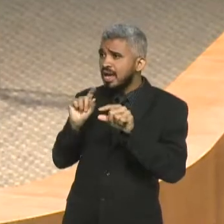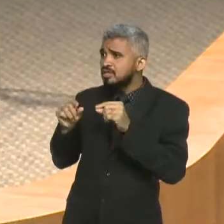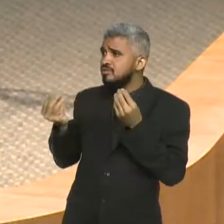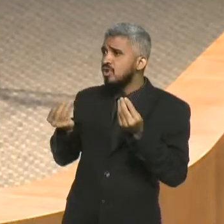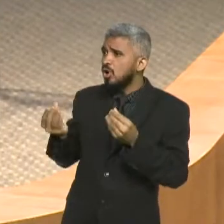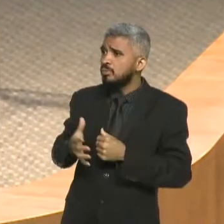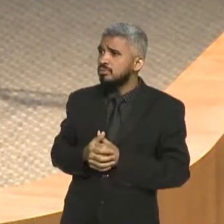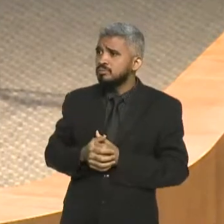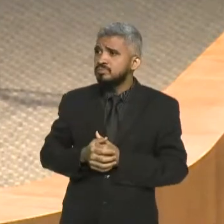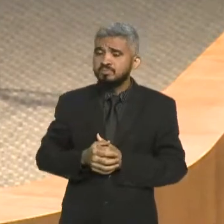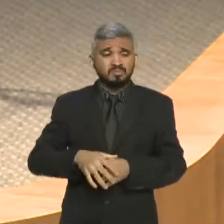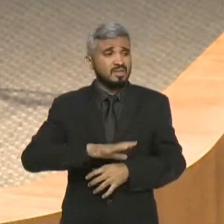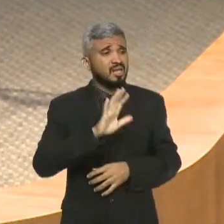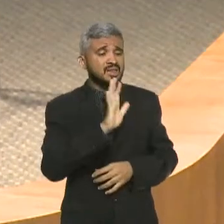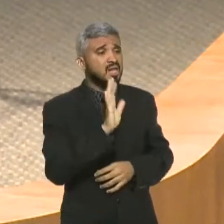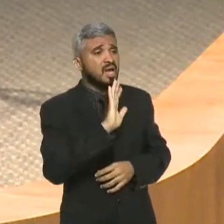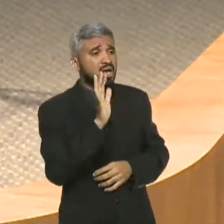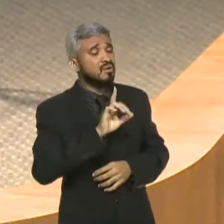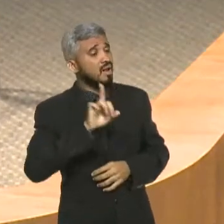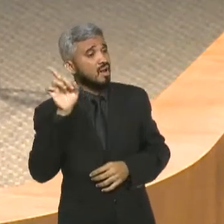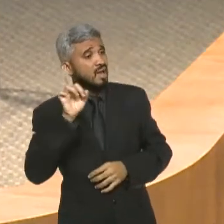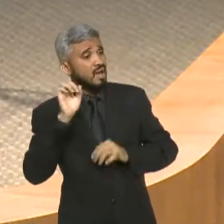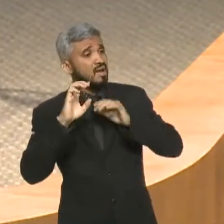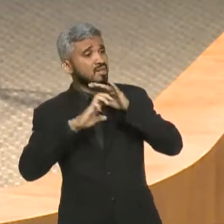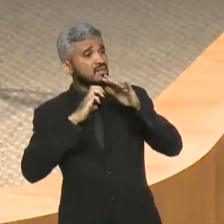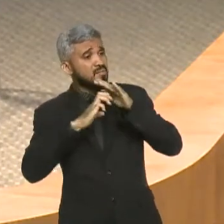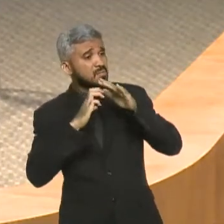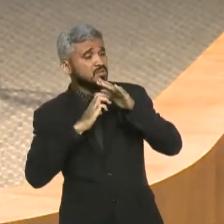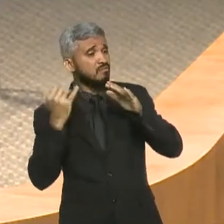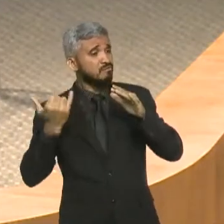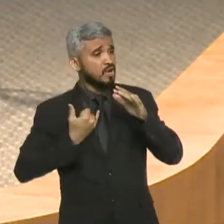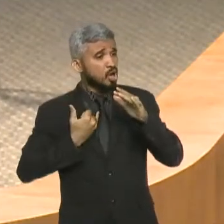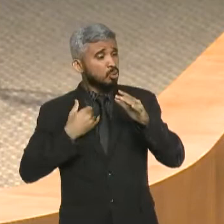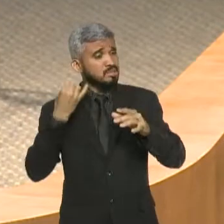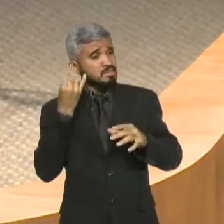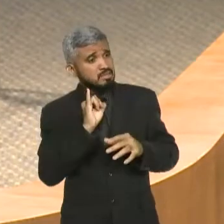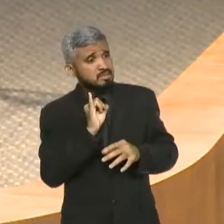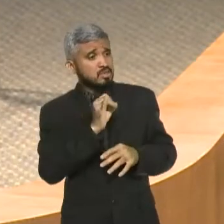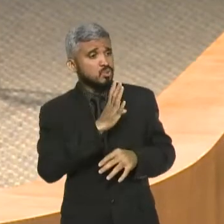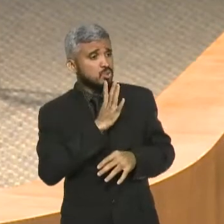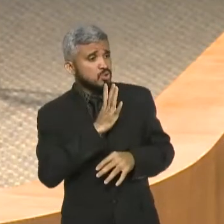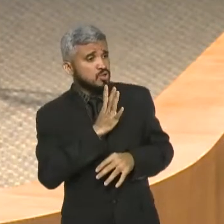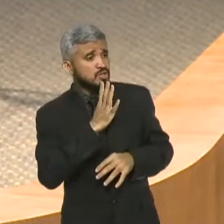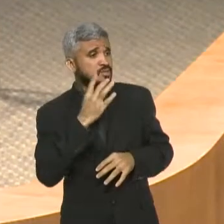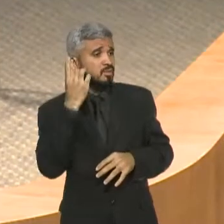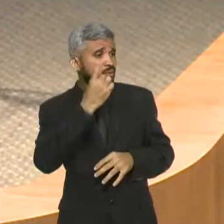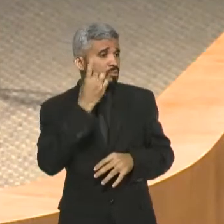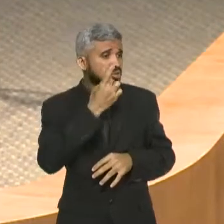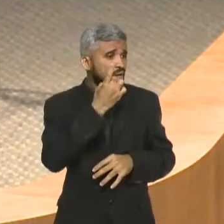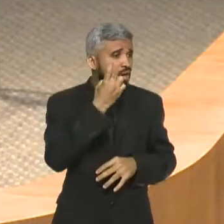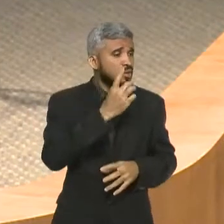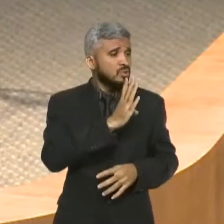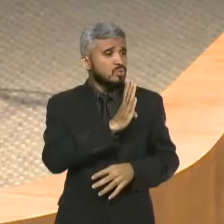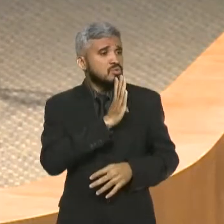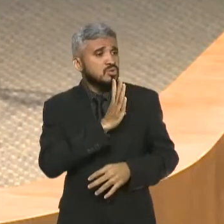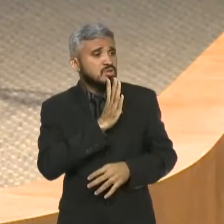lá, nem me disseram, e disseram que se eu tiver um deputado, um